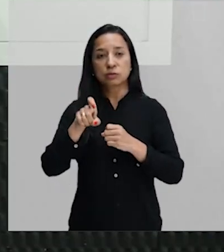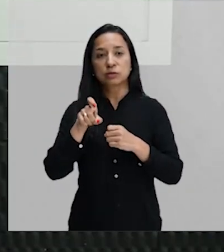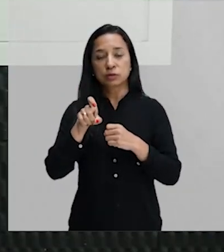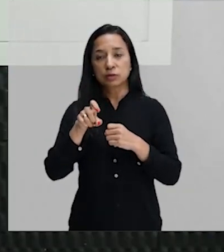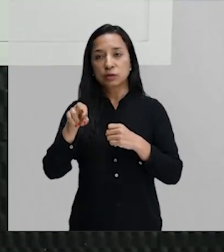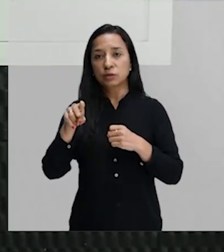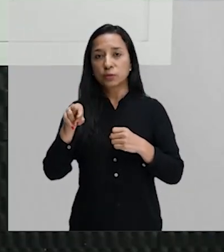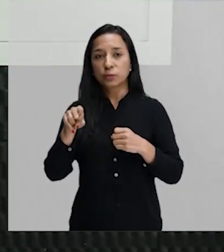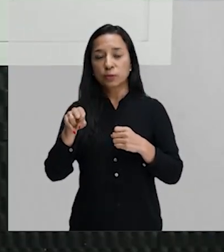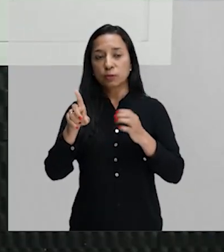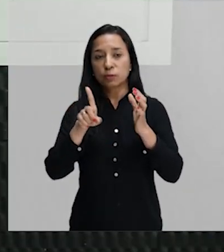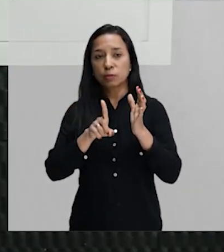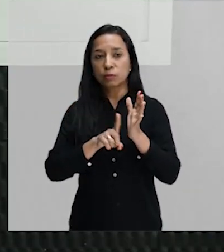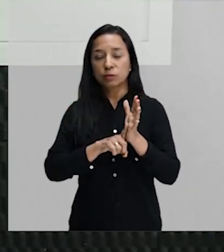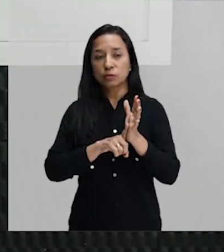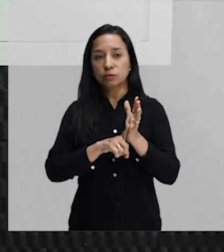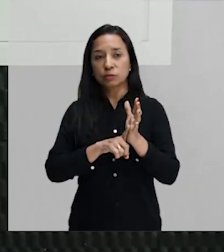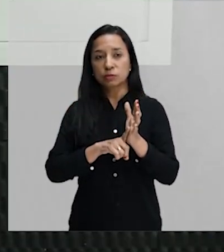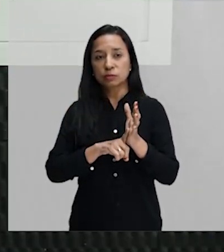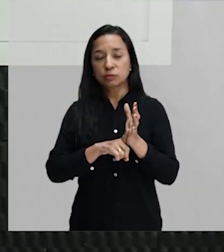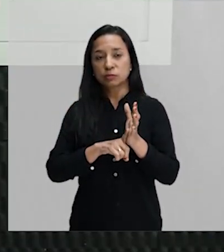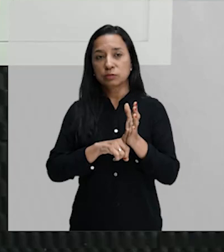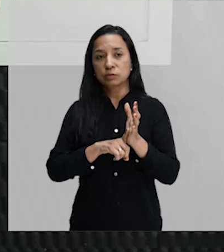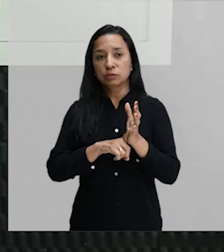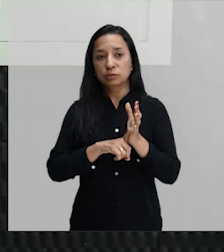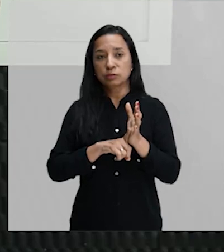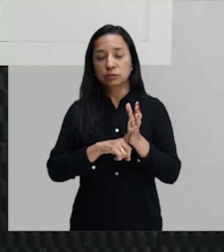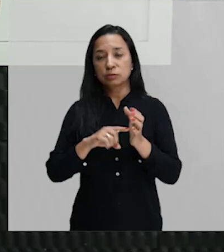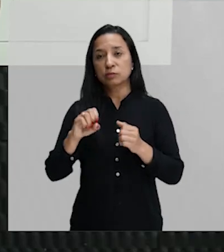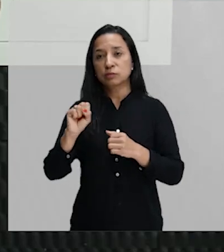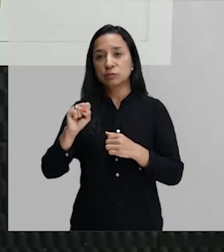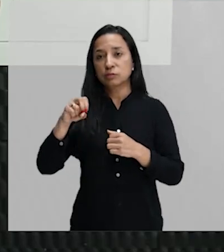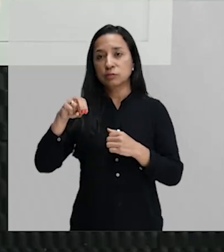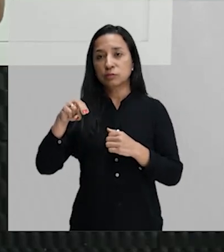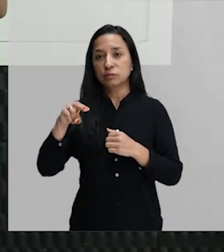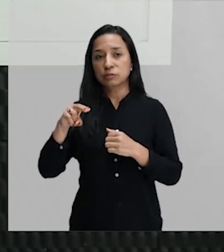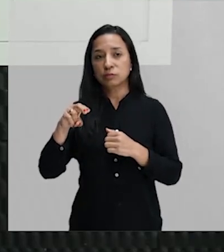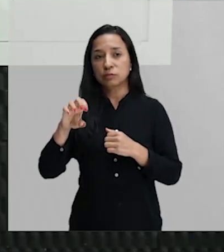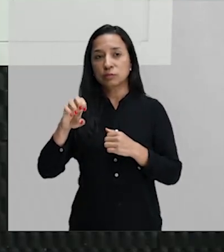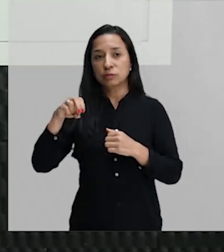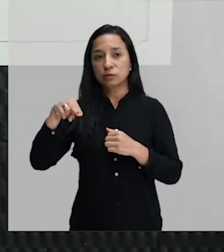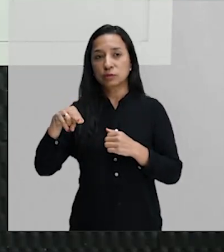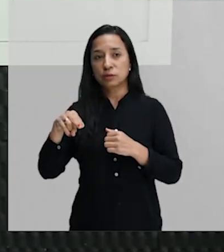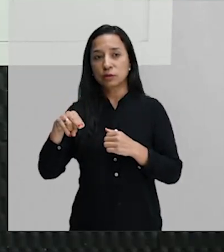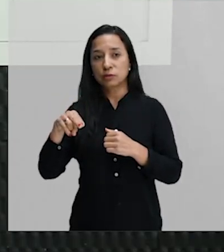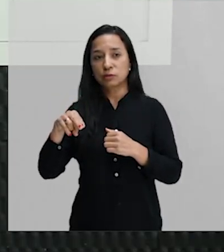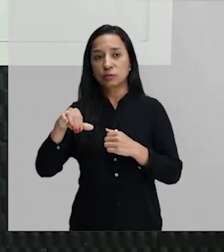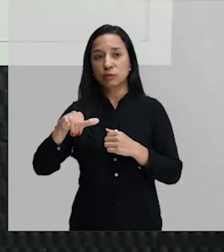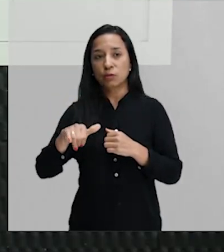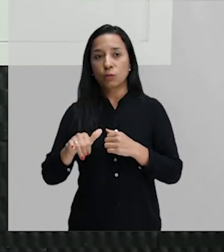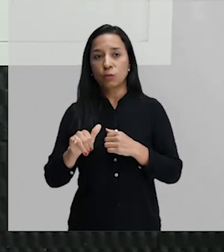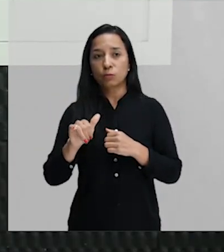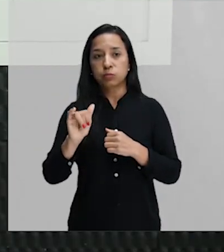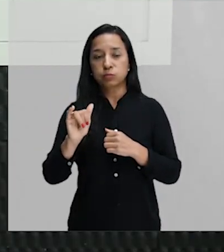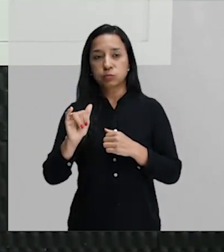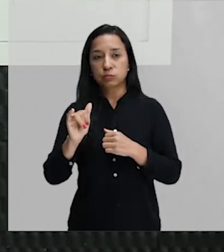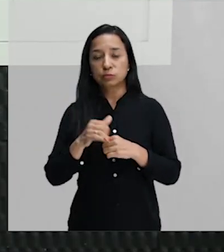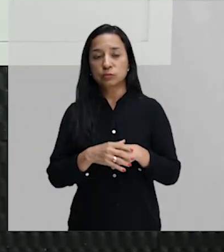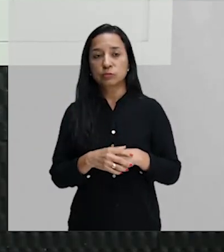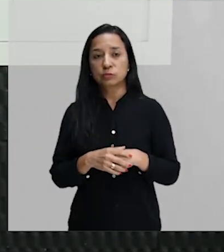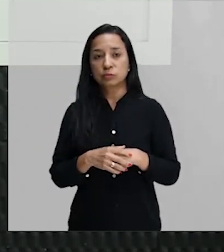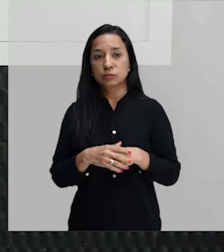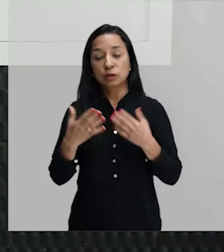igual a menos seno do seu replementar. Agora,